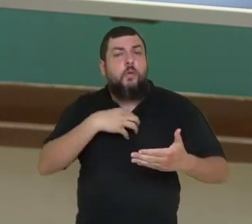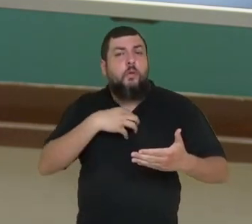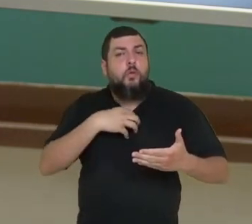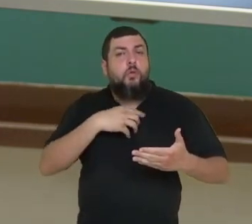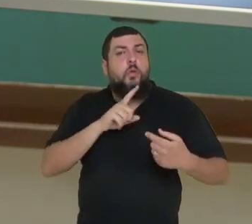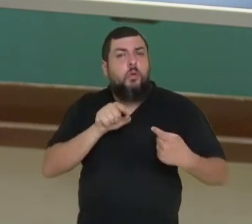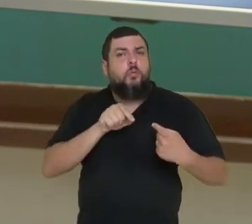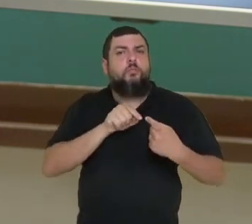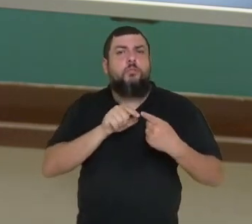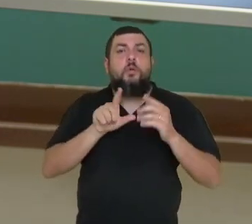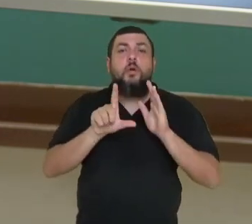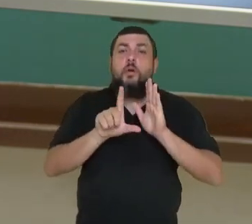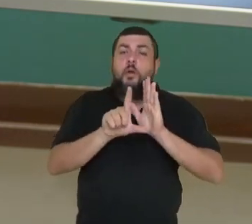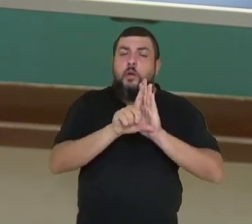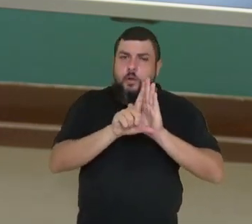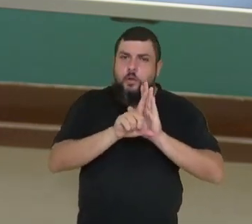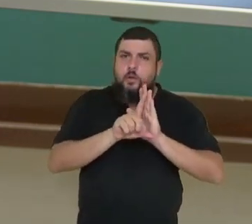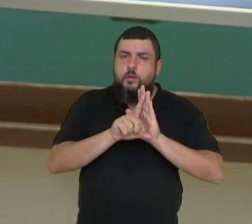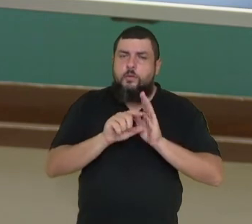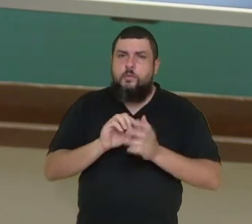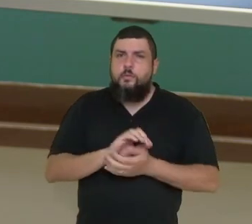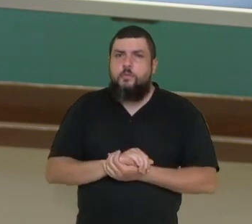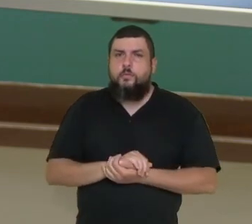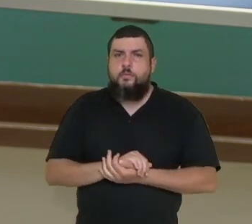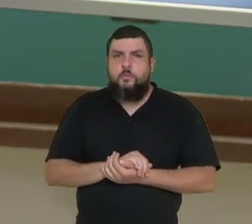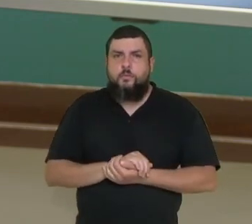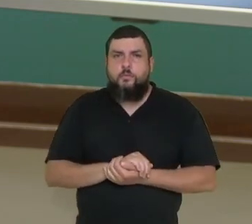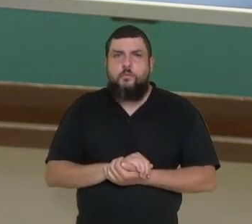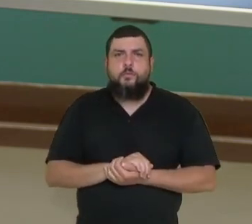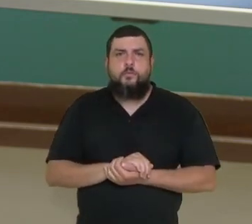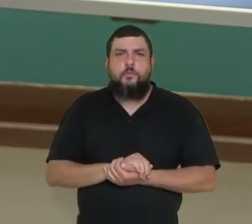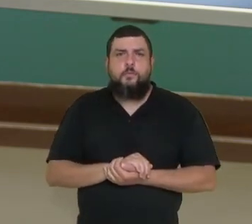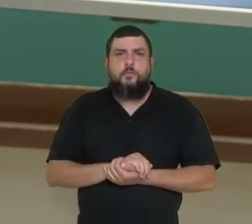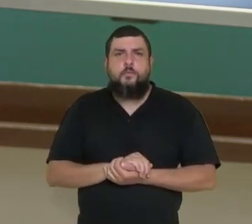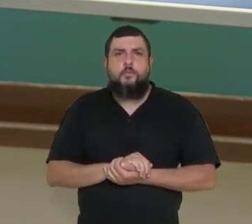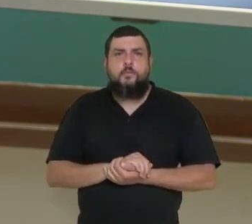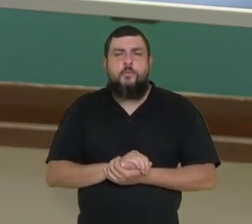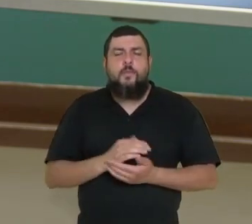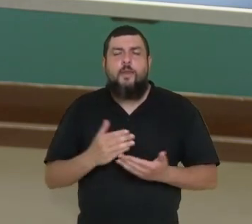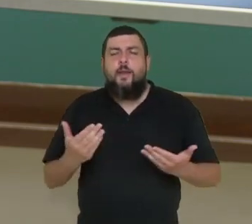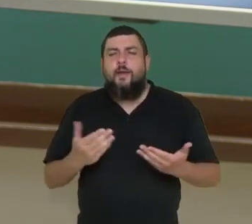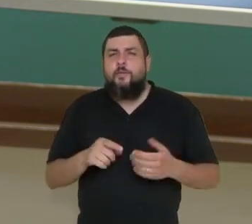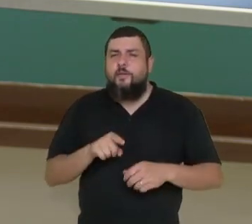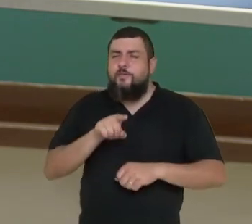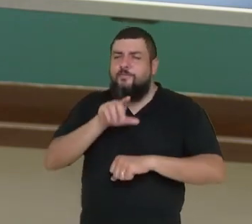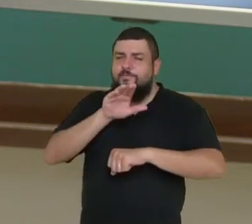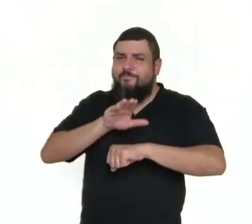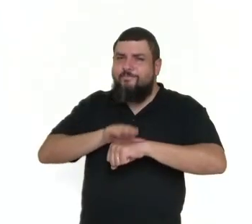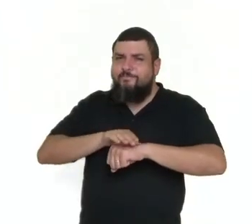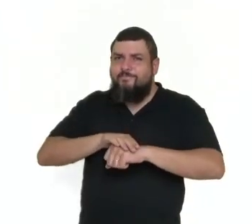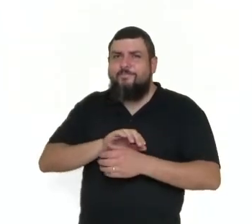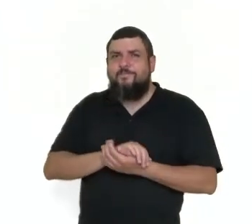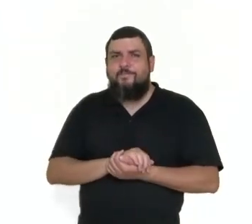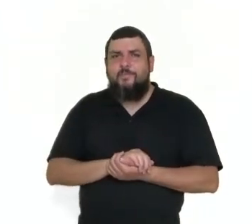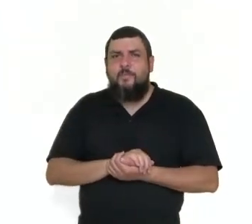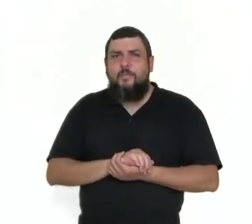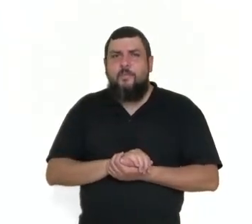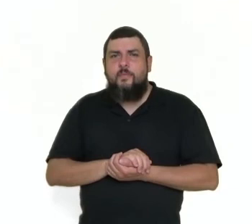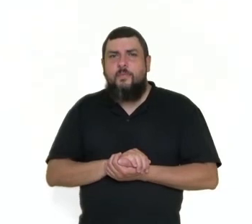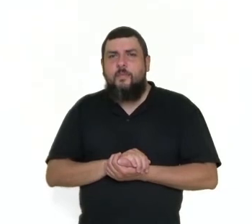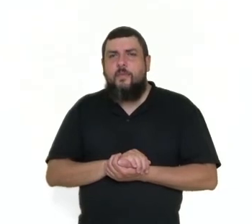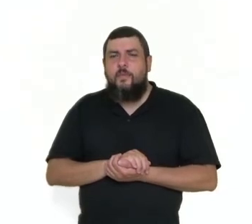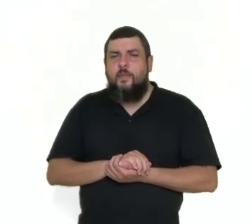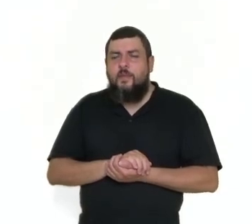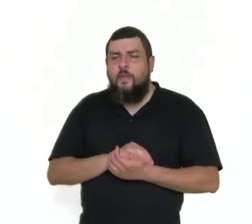sua reivindicação, aquilo que ele está solicitando, ok? E agora é sua vez. Vamos lá então. Reveja as características do poema